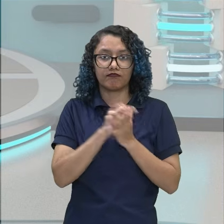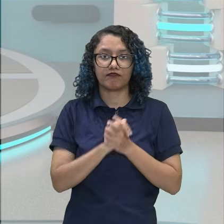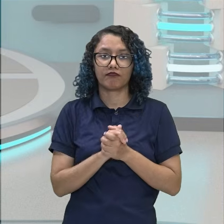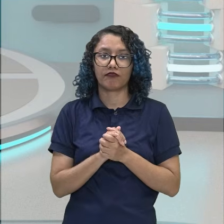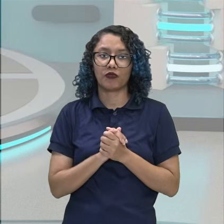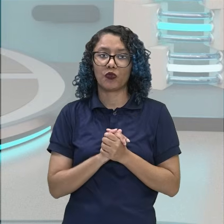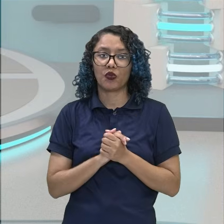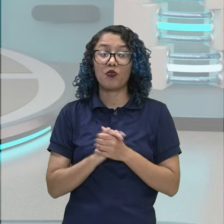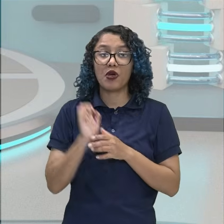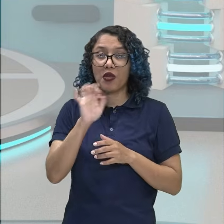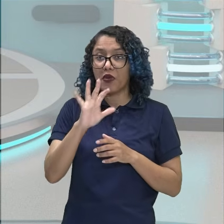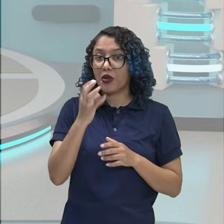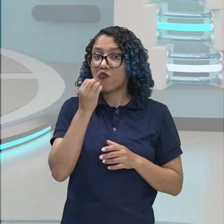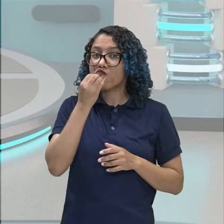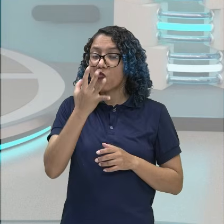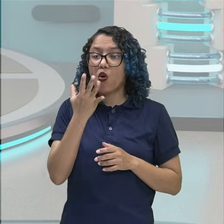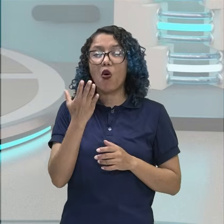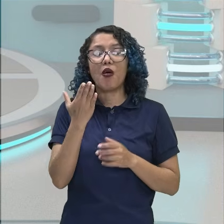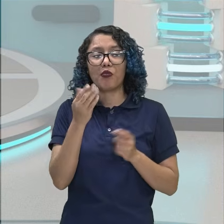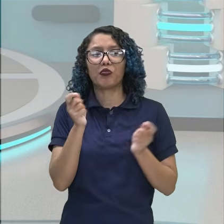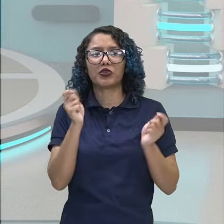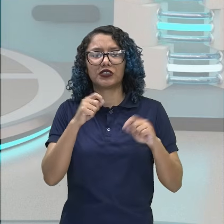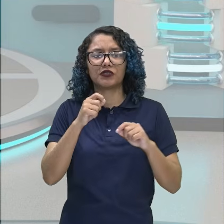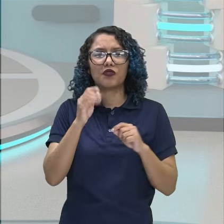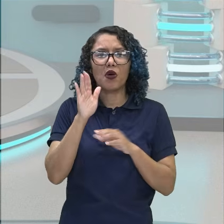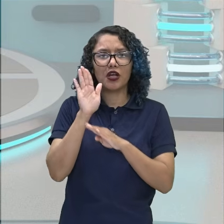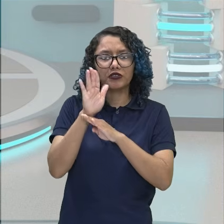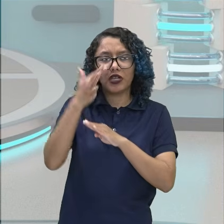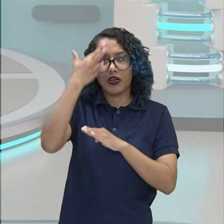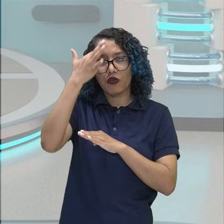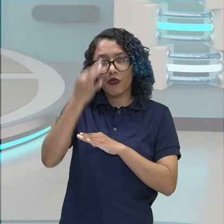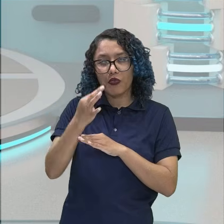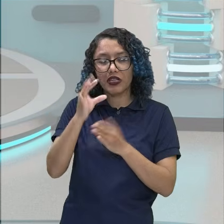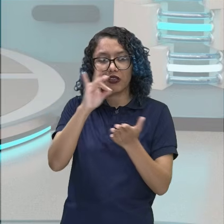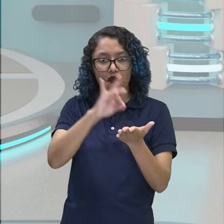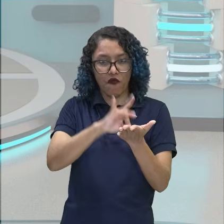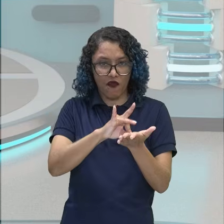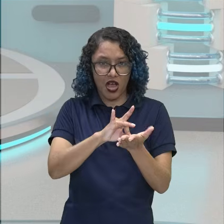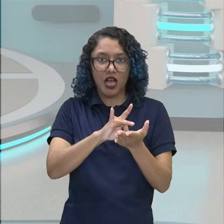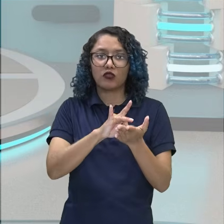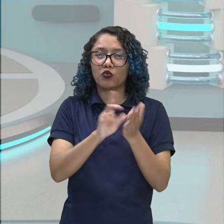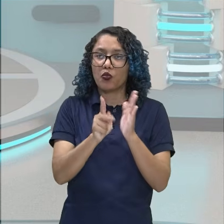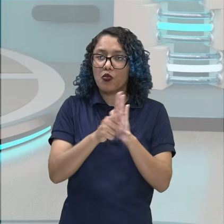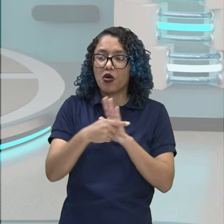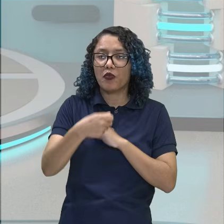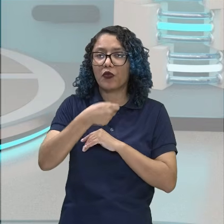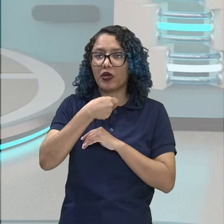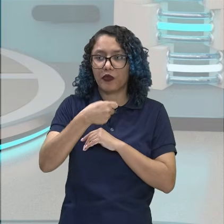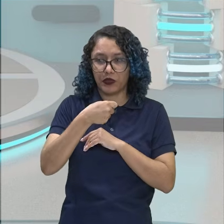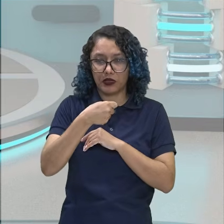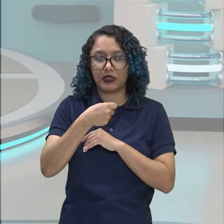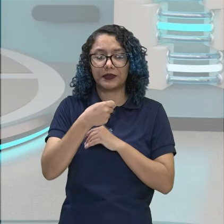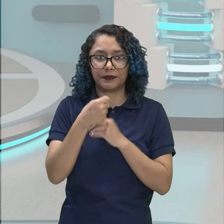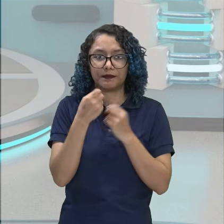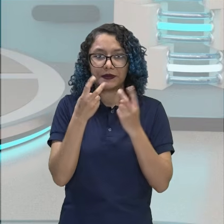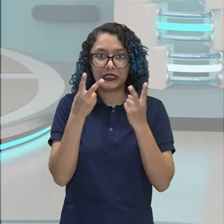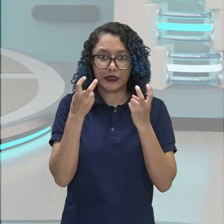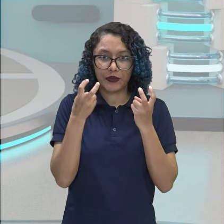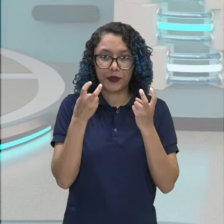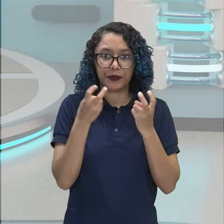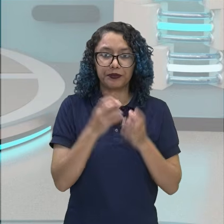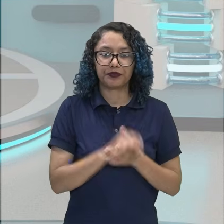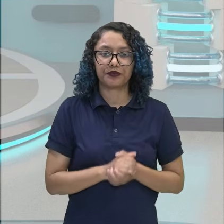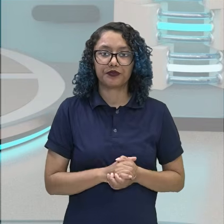a contar aquele fato que você está trazendo para dentro da sua reportagem. Então percebam, é algo que